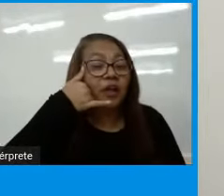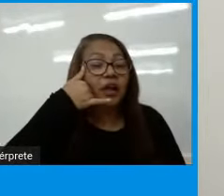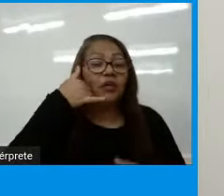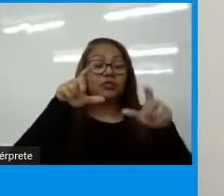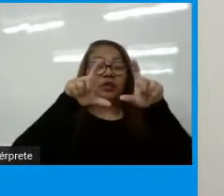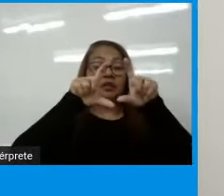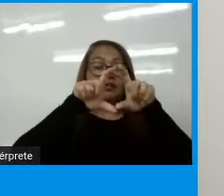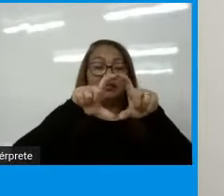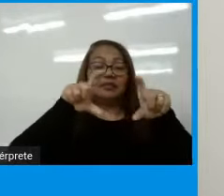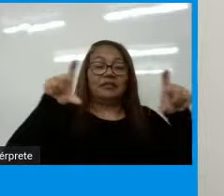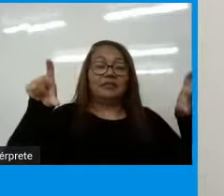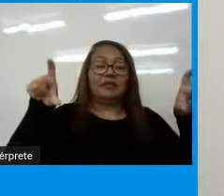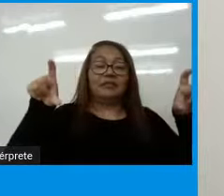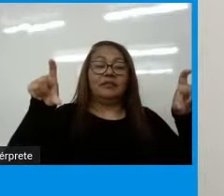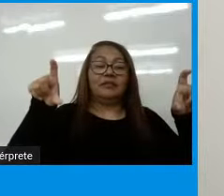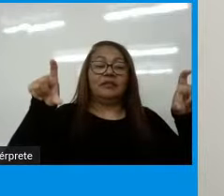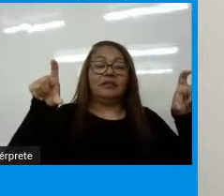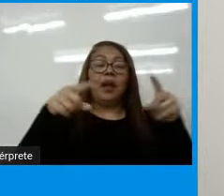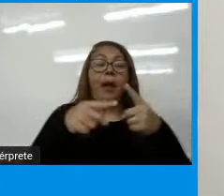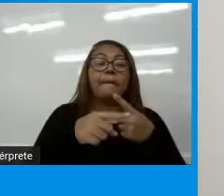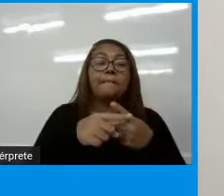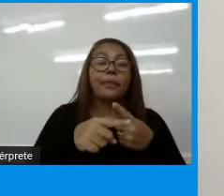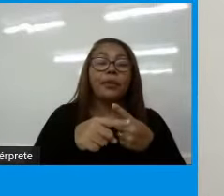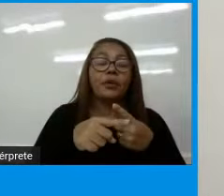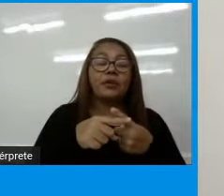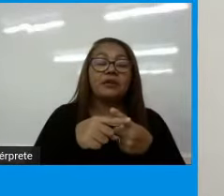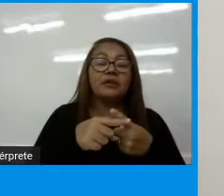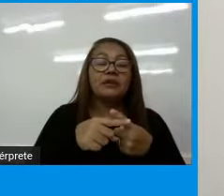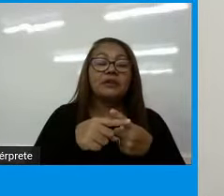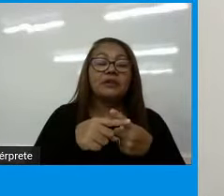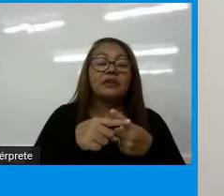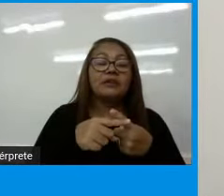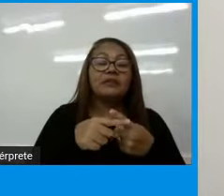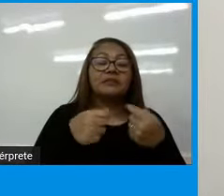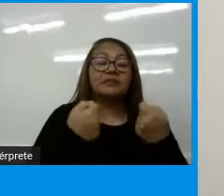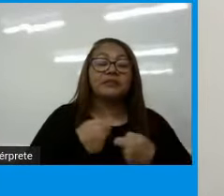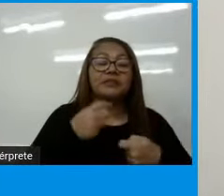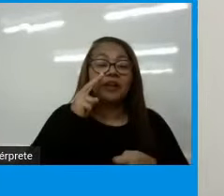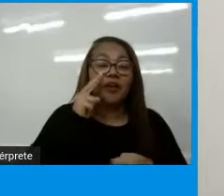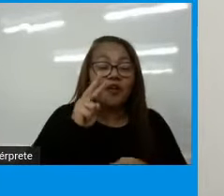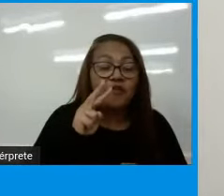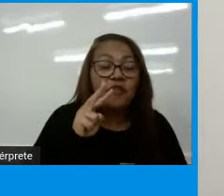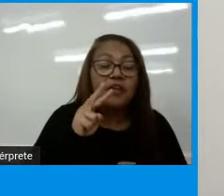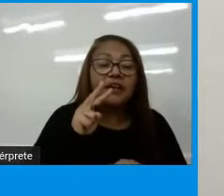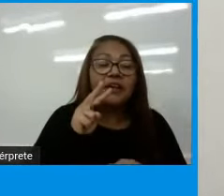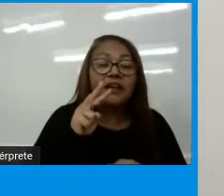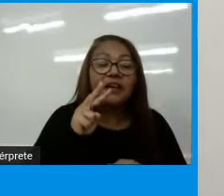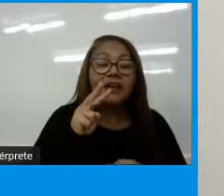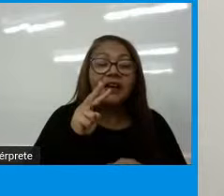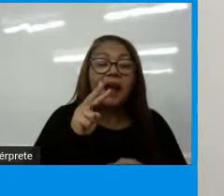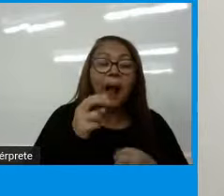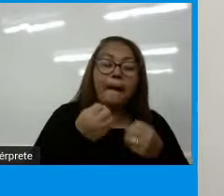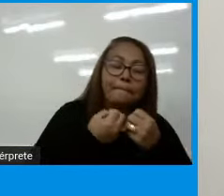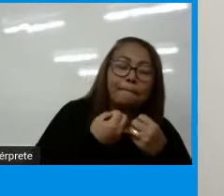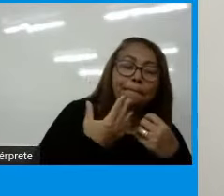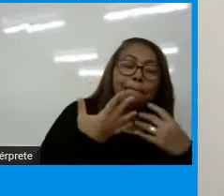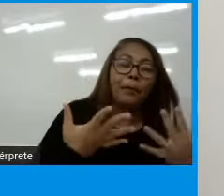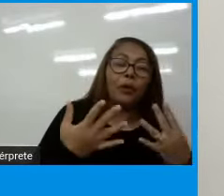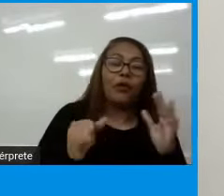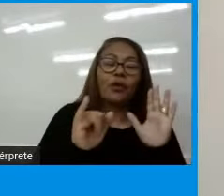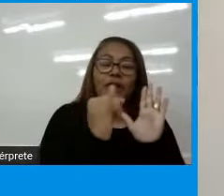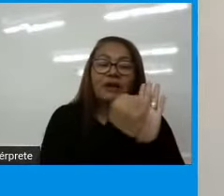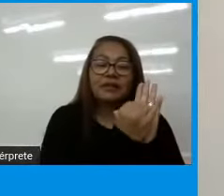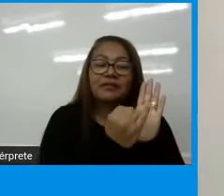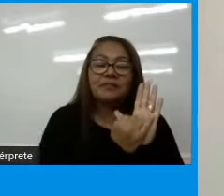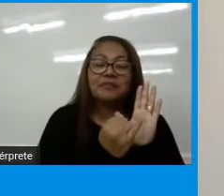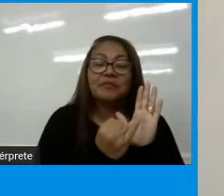da cabeça e que as suas mãos possam ficar livres para gesticular. Mas não escolhe seus pés do chão, porque isso vai fazer com que a imagem